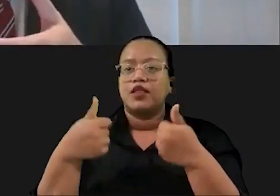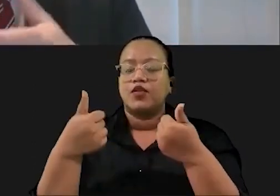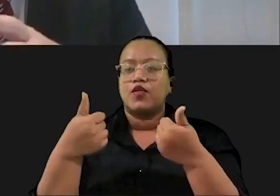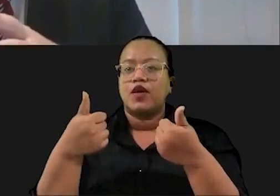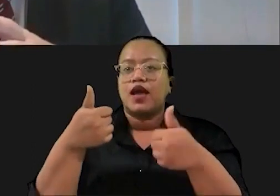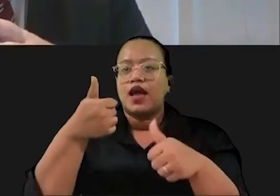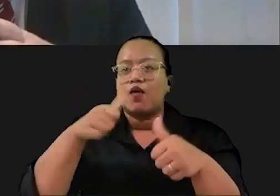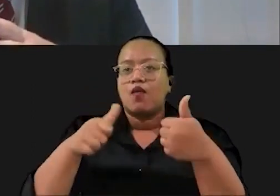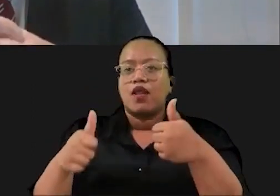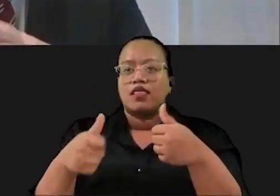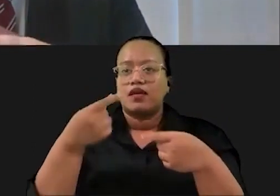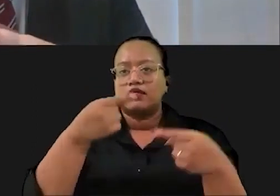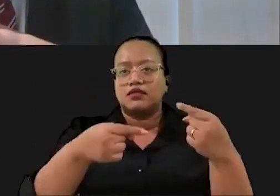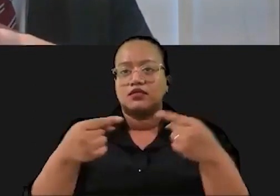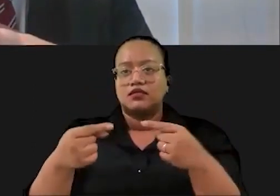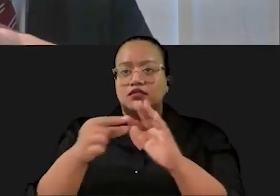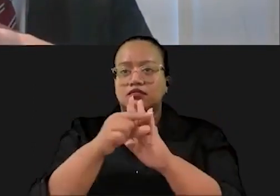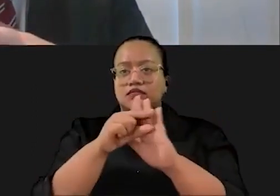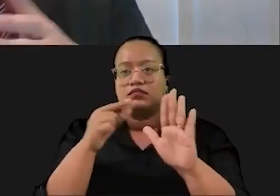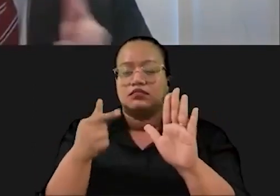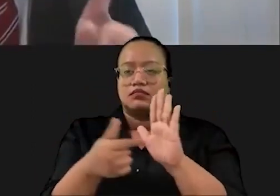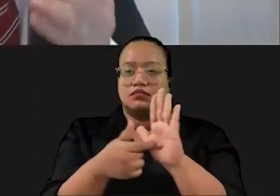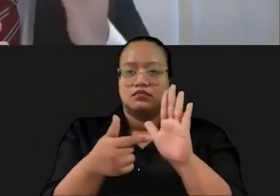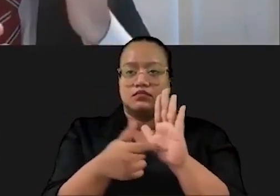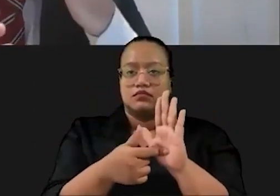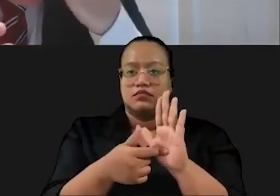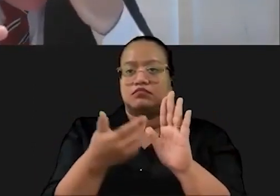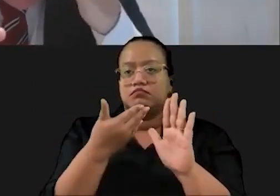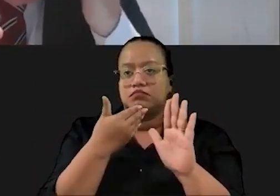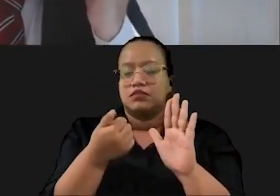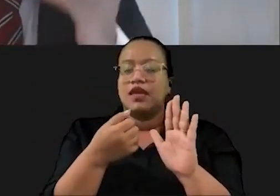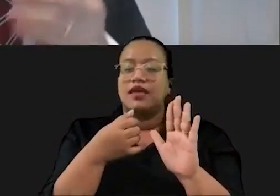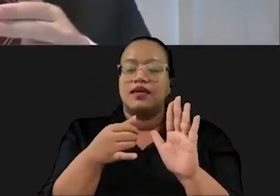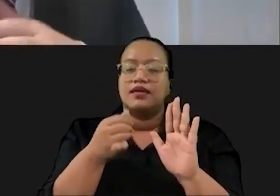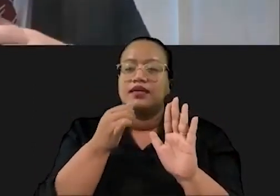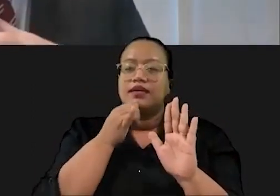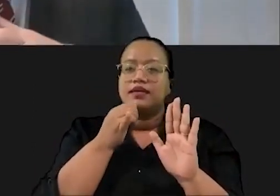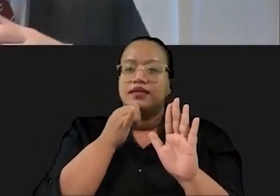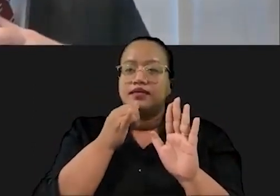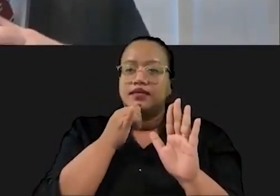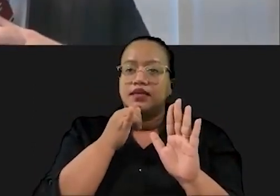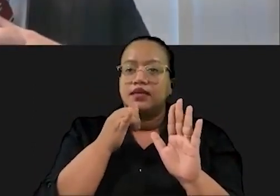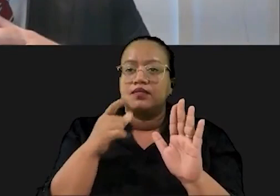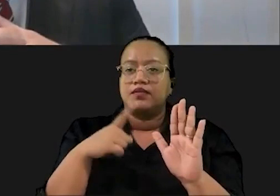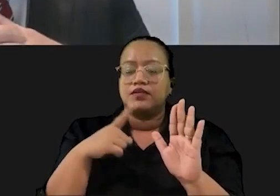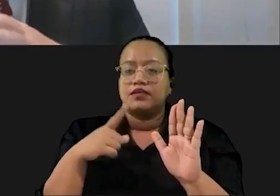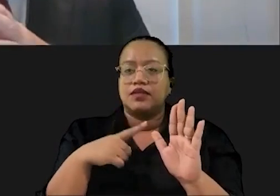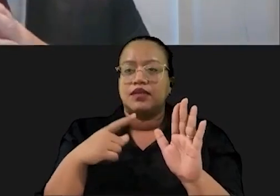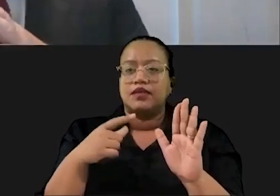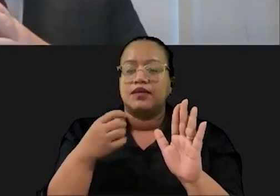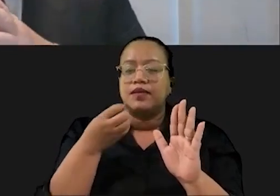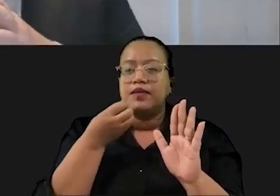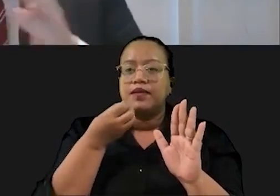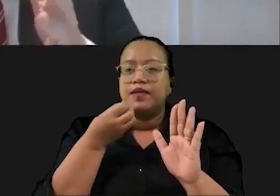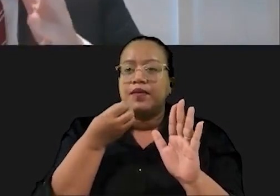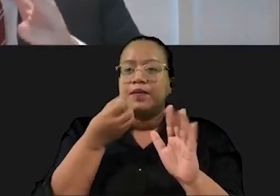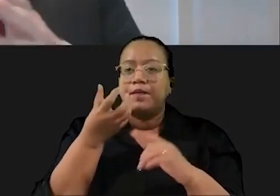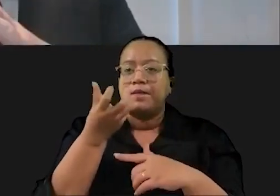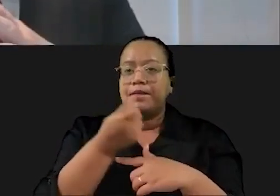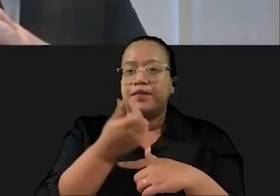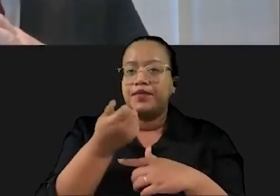um exemplo. Nos benefícios por incapacidade, nós tínhamos aqui, antes do fluxo, a figura,